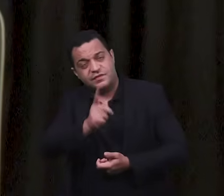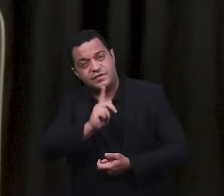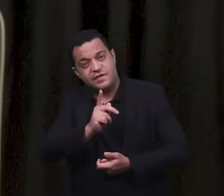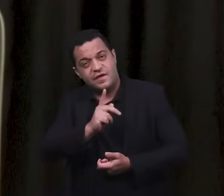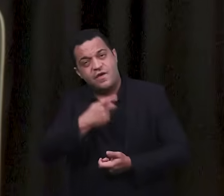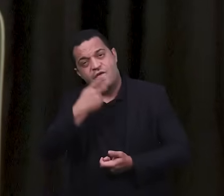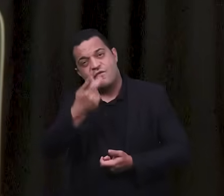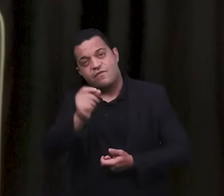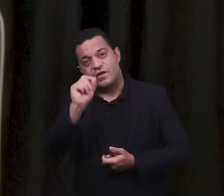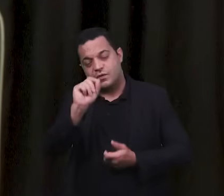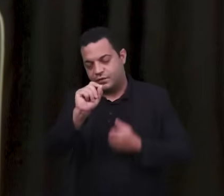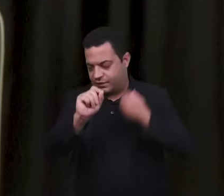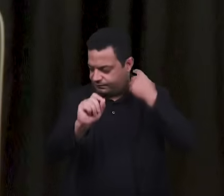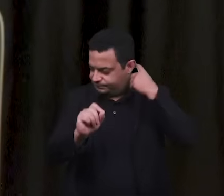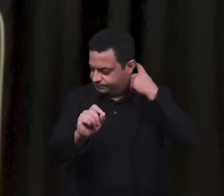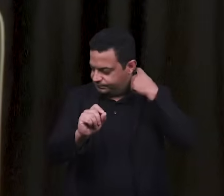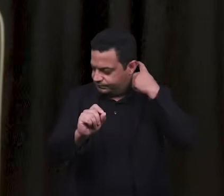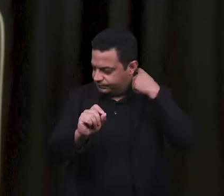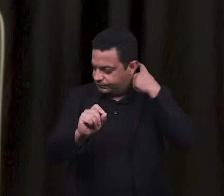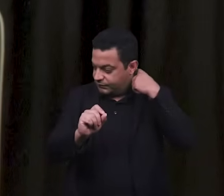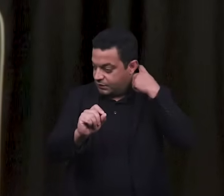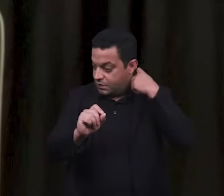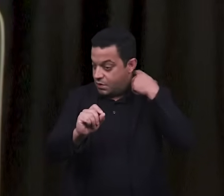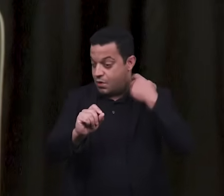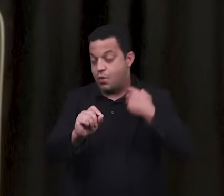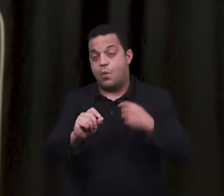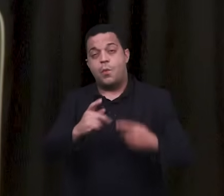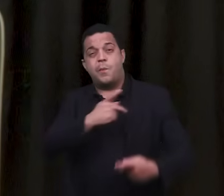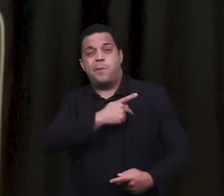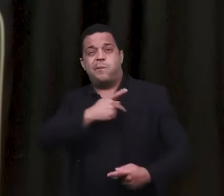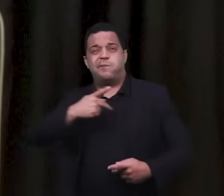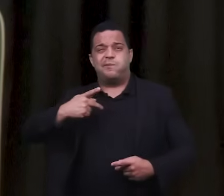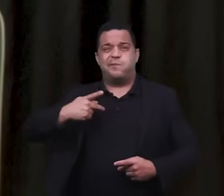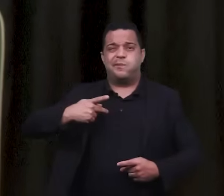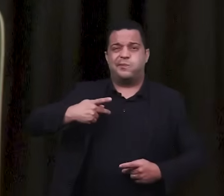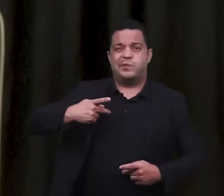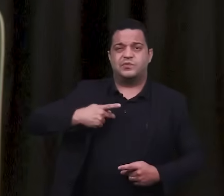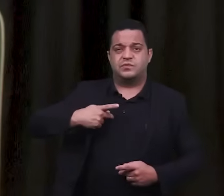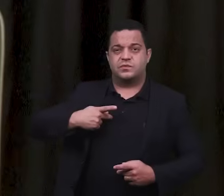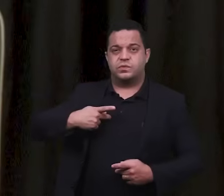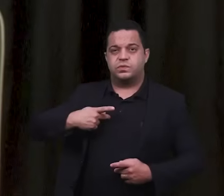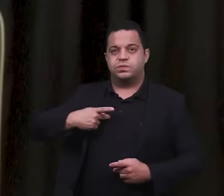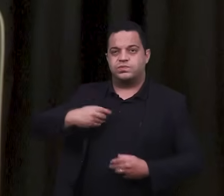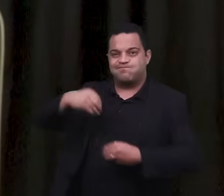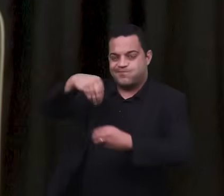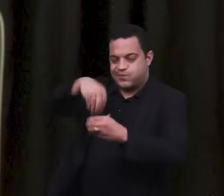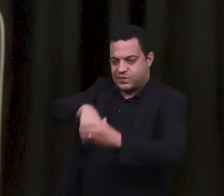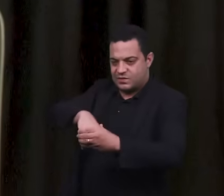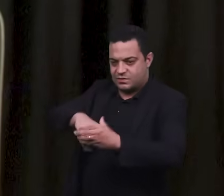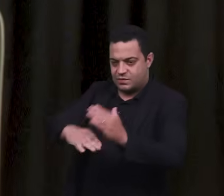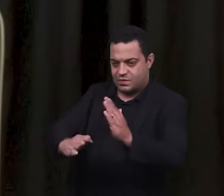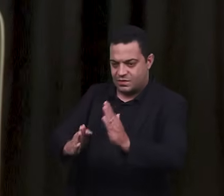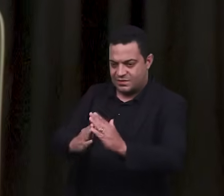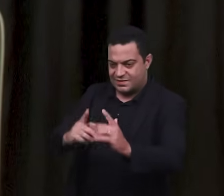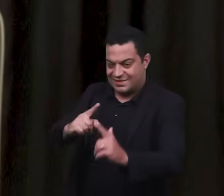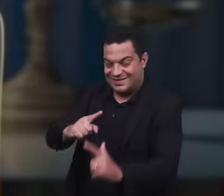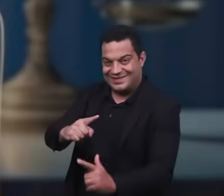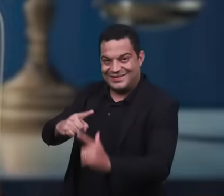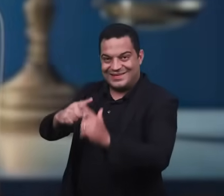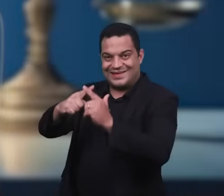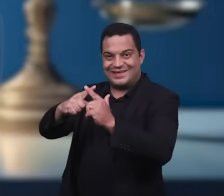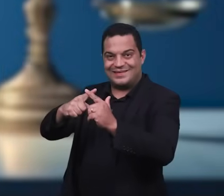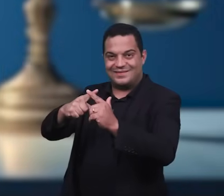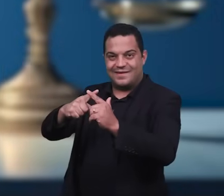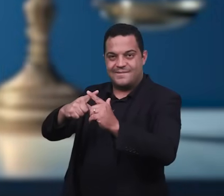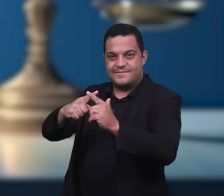Tedeuti, com relação à questão do ministério ligado ao corpo. Essa frase, ela diz o